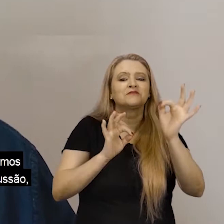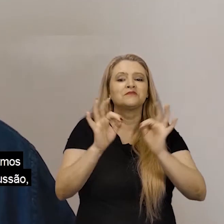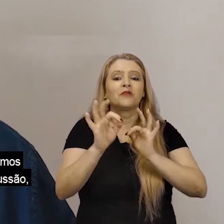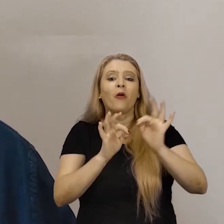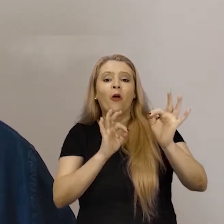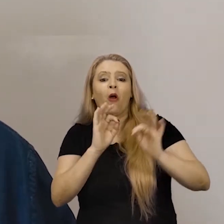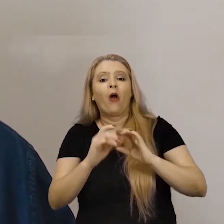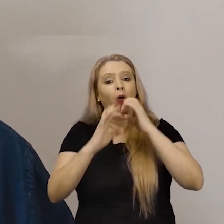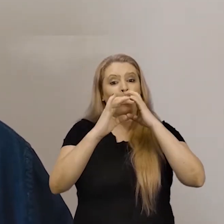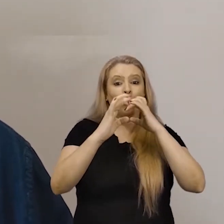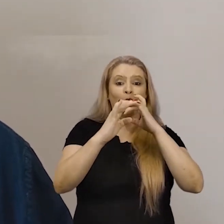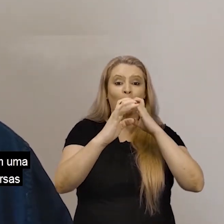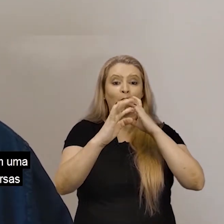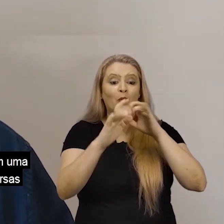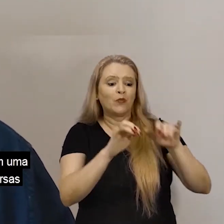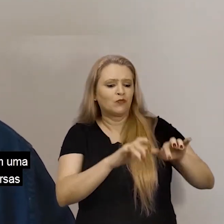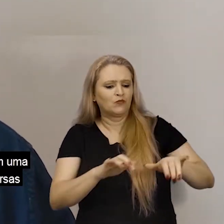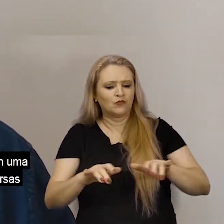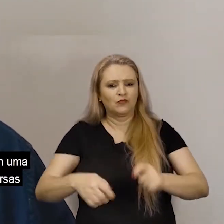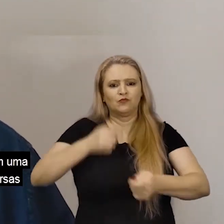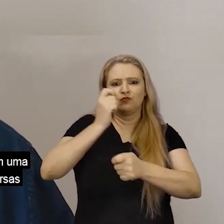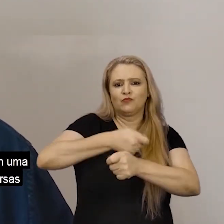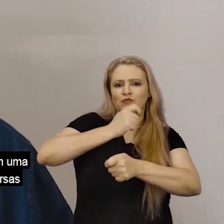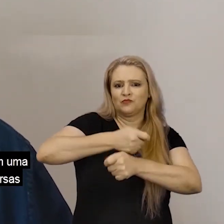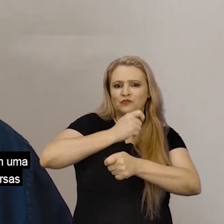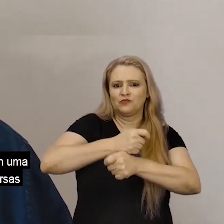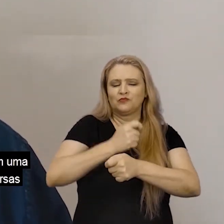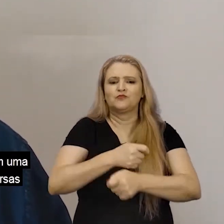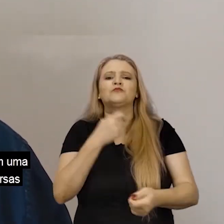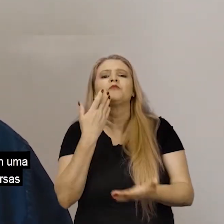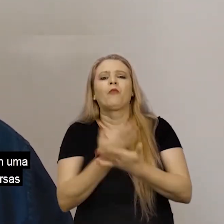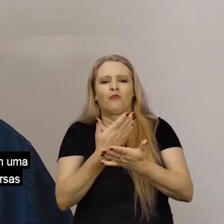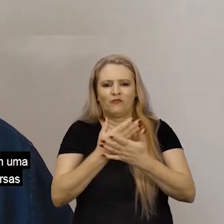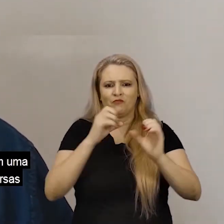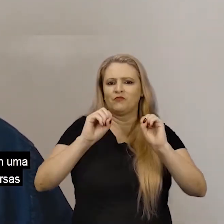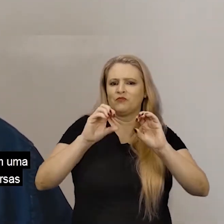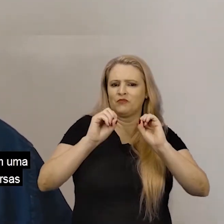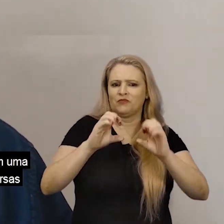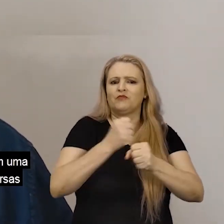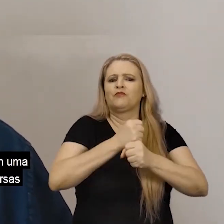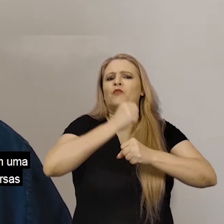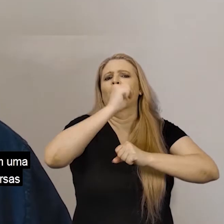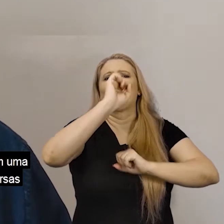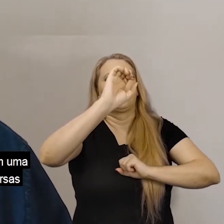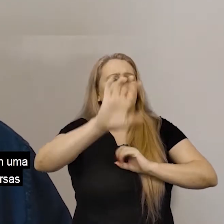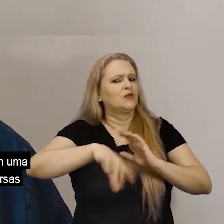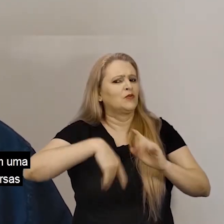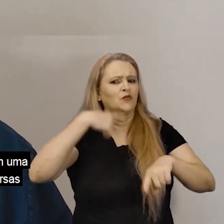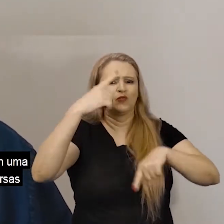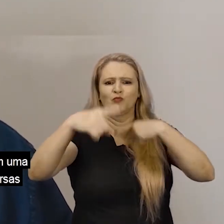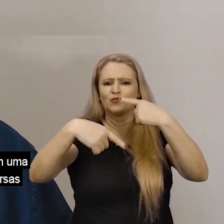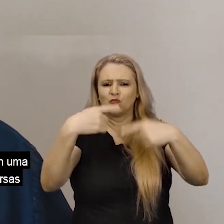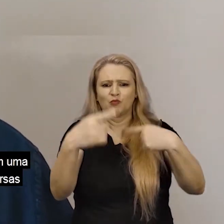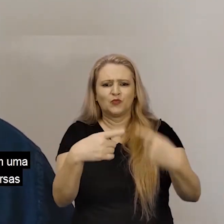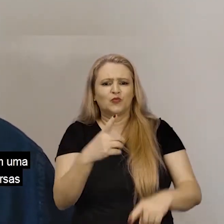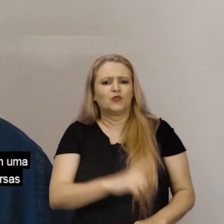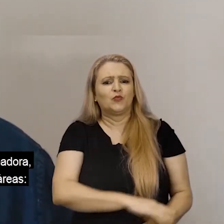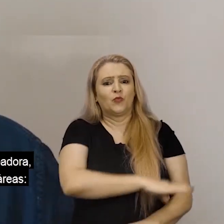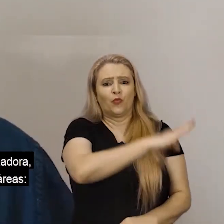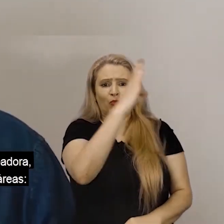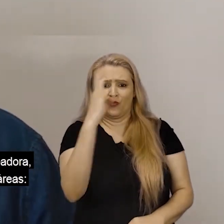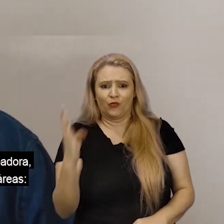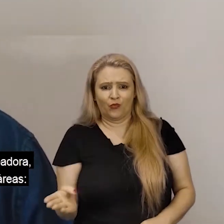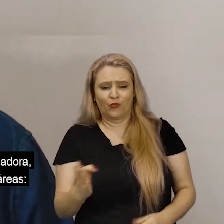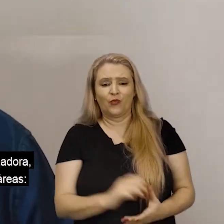e percussão, né, que tem aulas o ano inteiro. E somos também uma banda que faz shows em palcos, em diversas